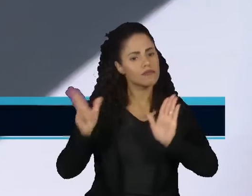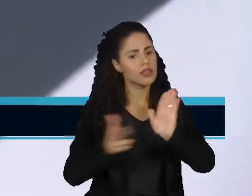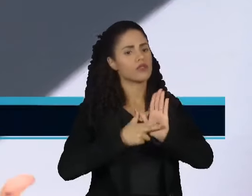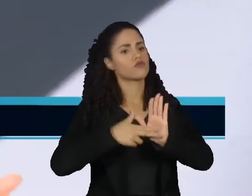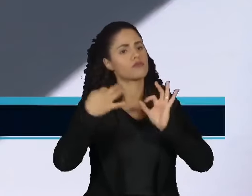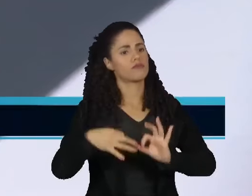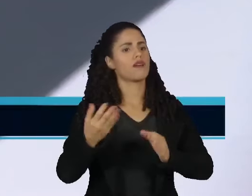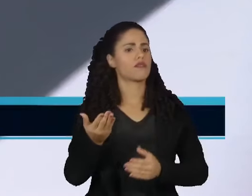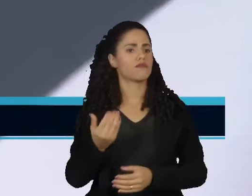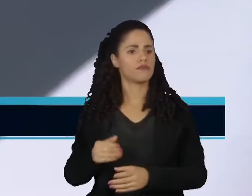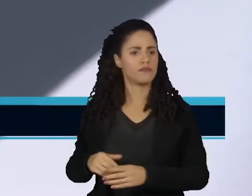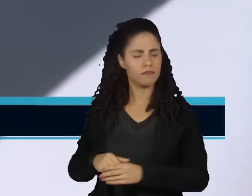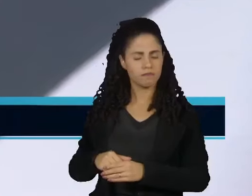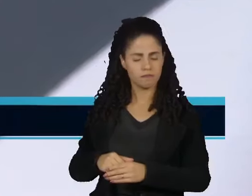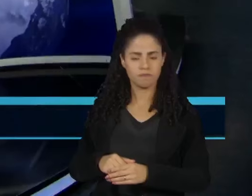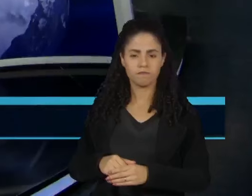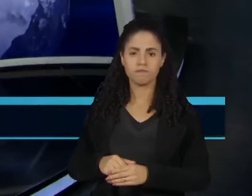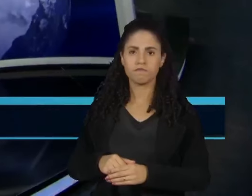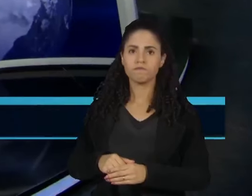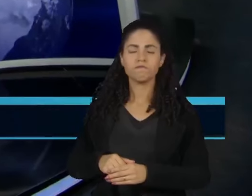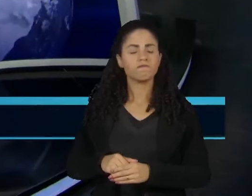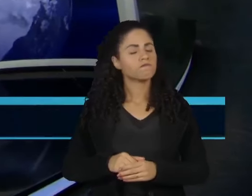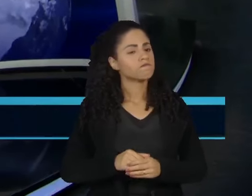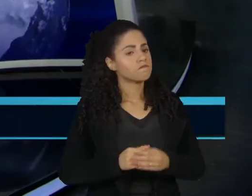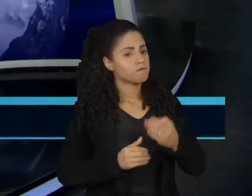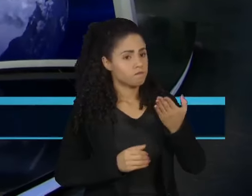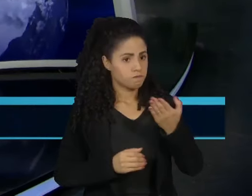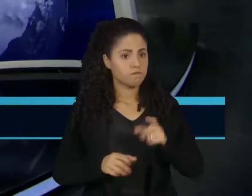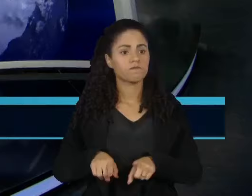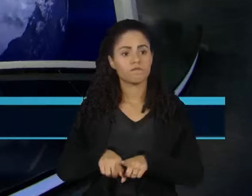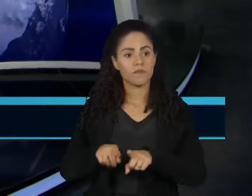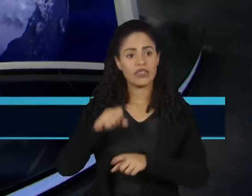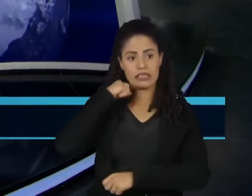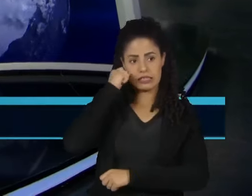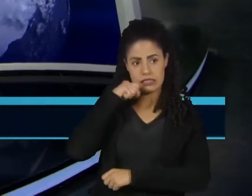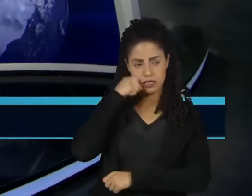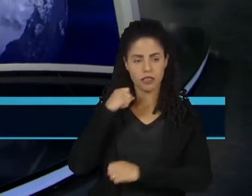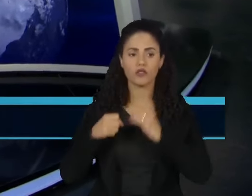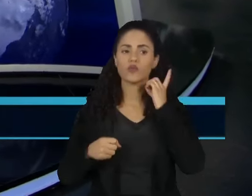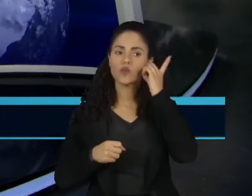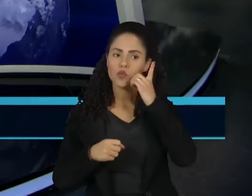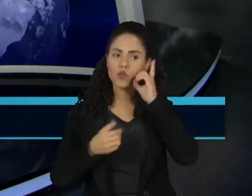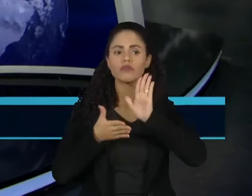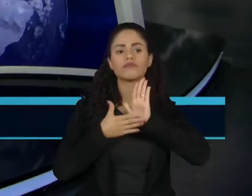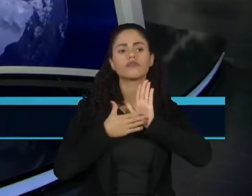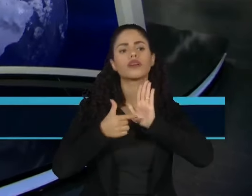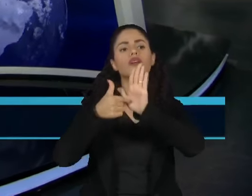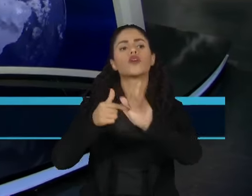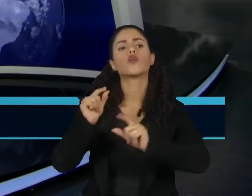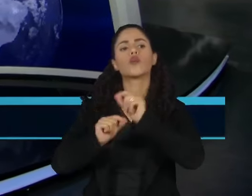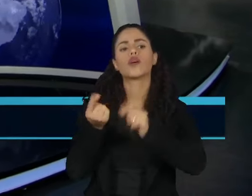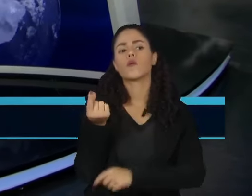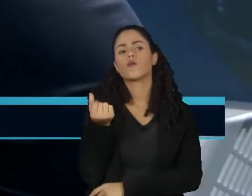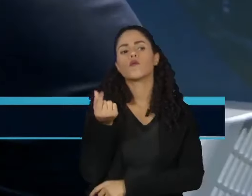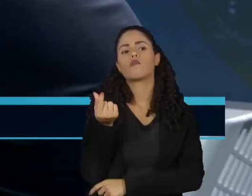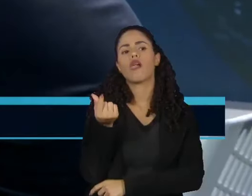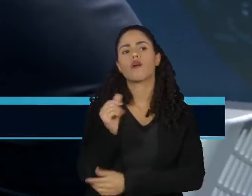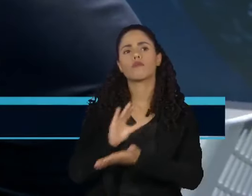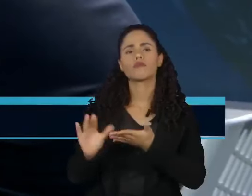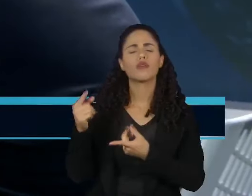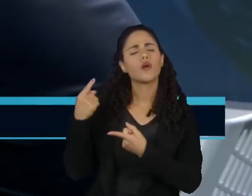pauta de maneira mais consistente. Dimas, Senado e Câmara têm argumentos para justificar esse valor? Por que eles não